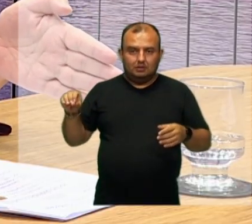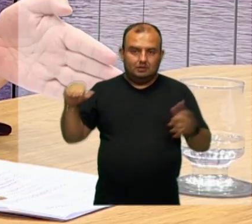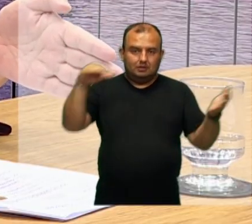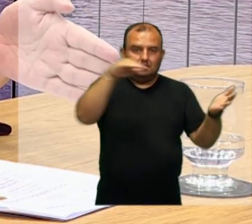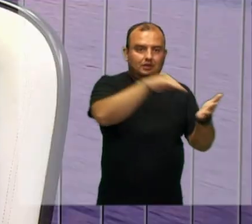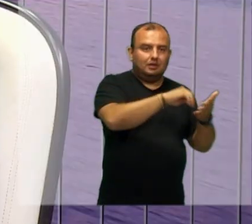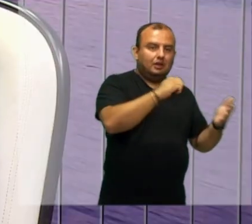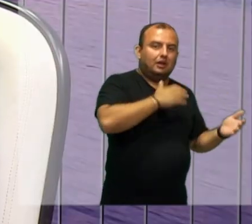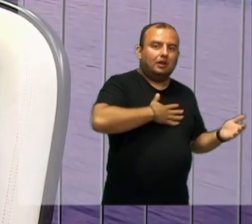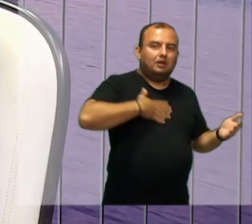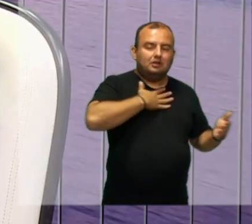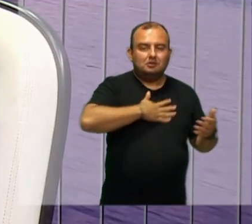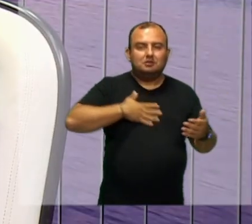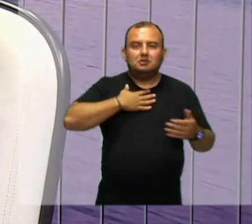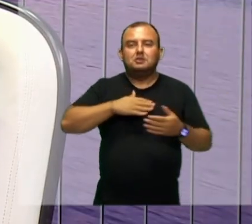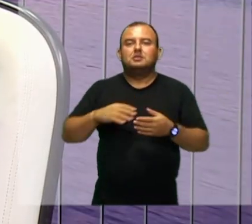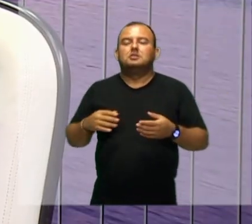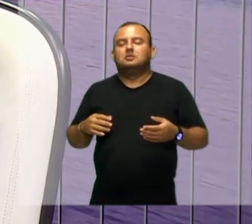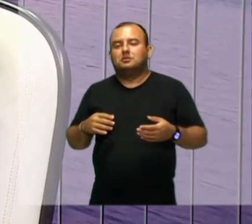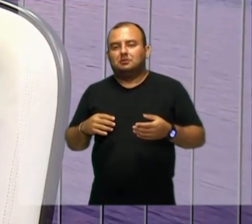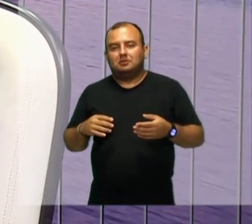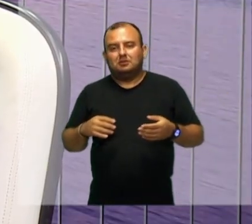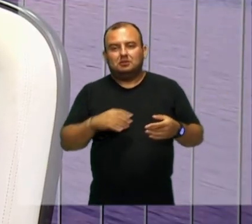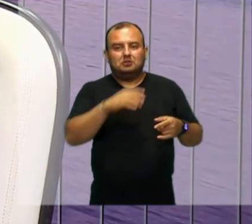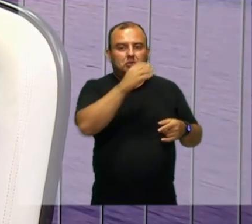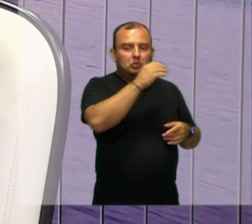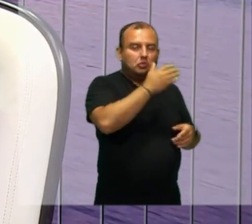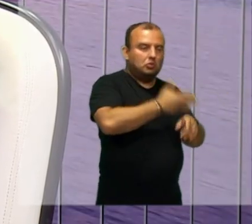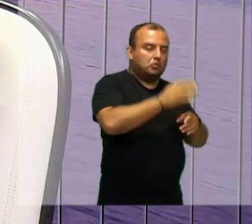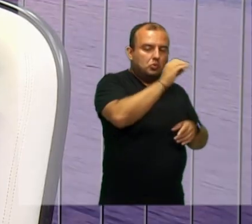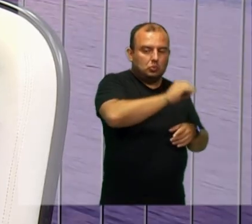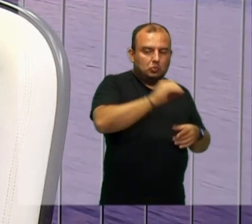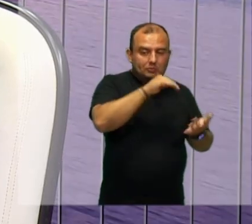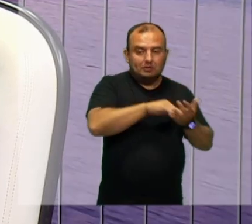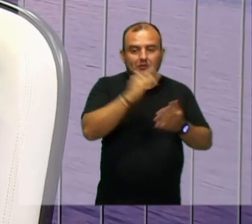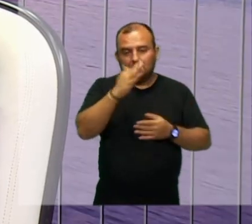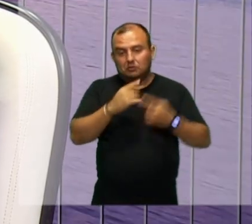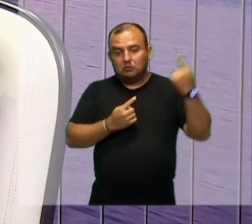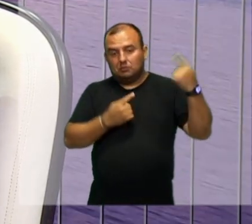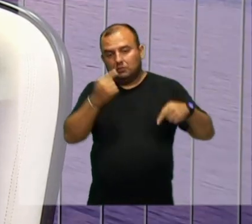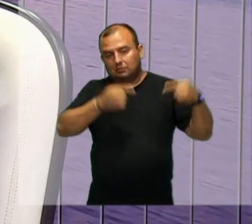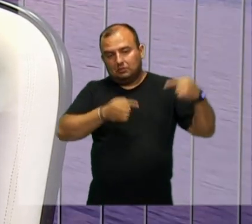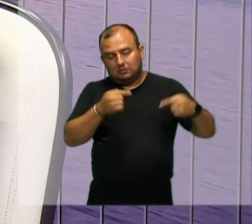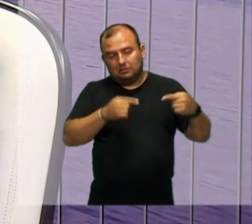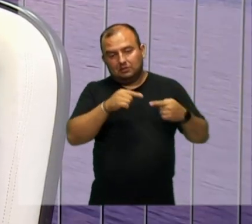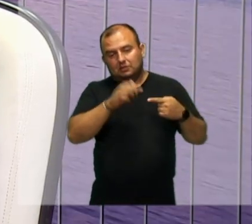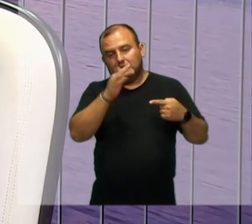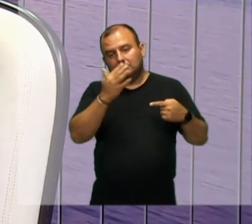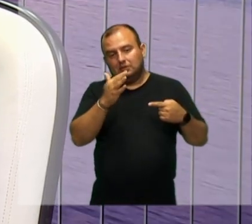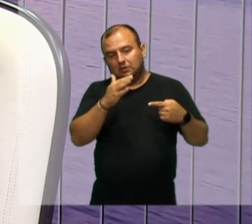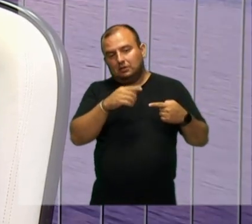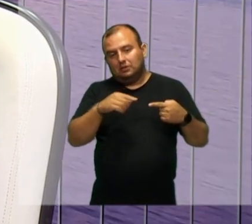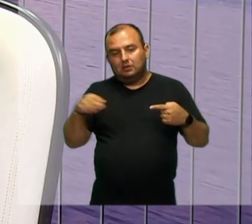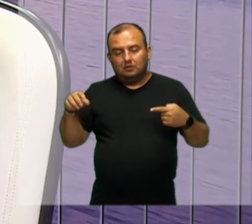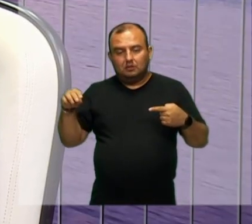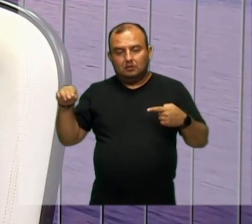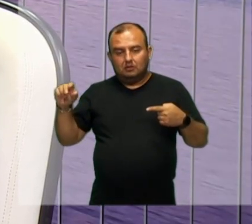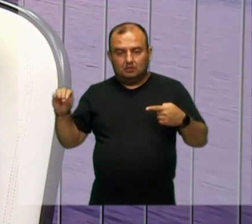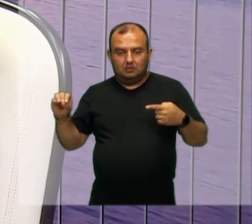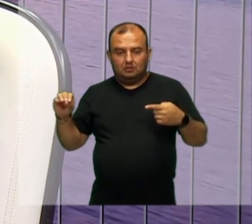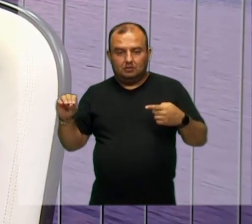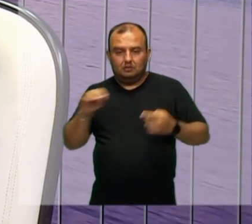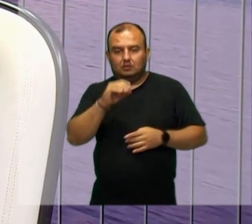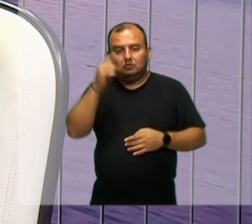até agosto. Então, eu treinei de outubro a fevereiro para competir uma competição. De fevereiro a maio,